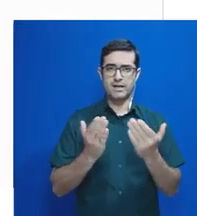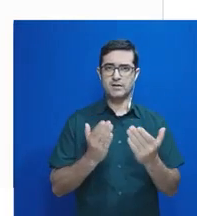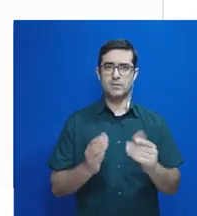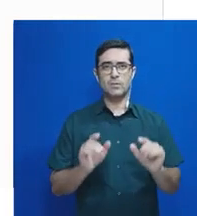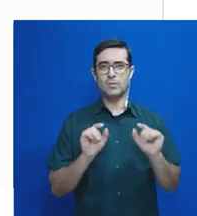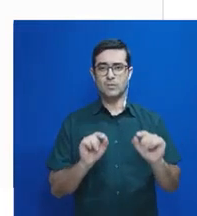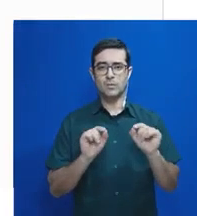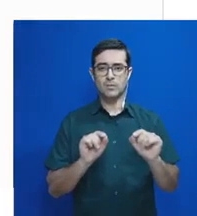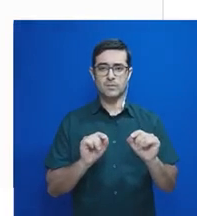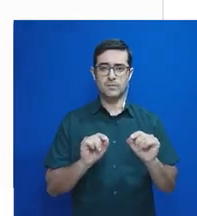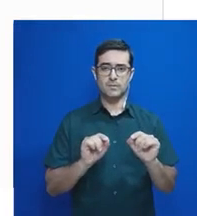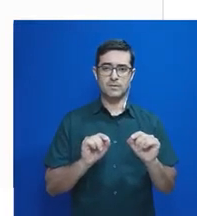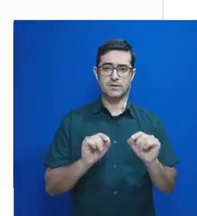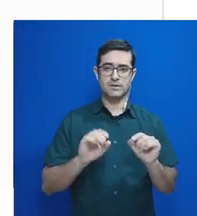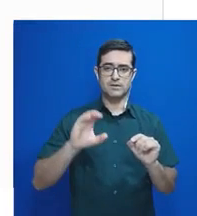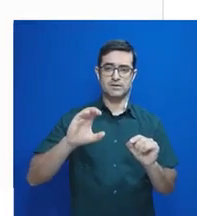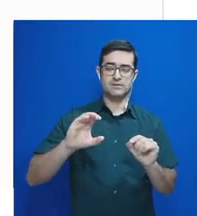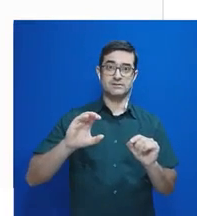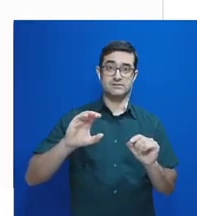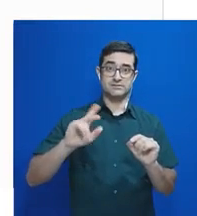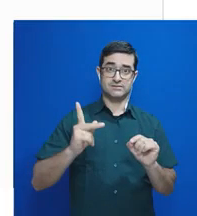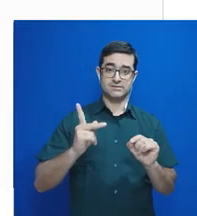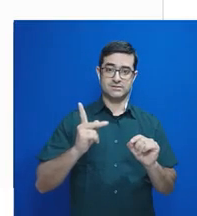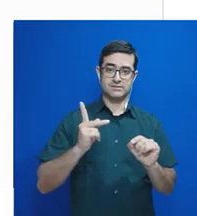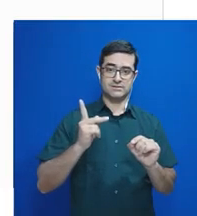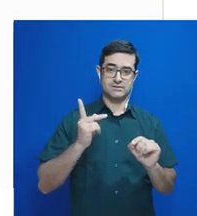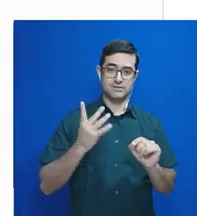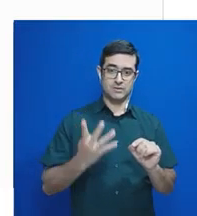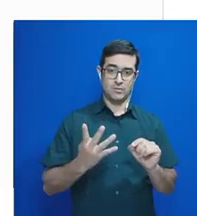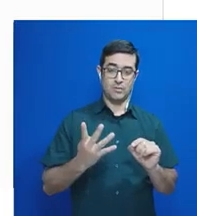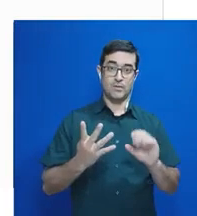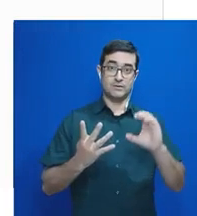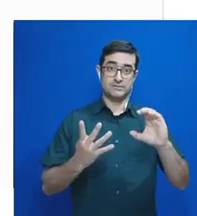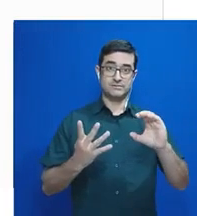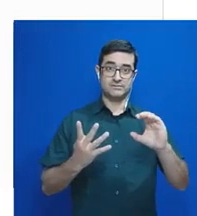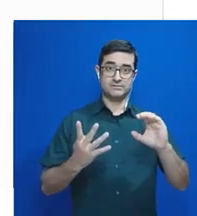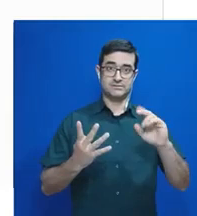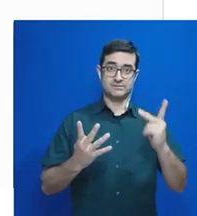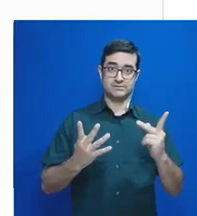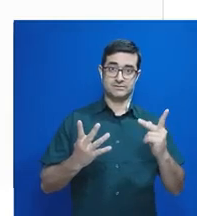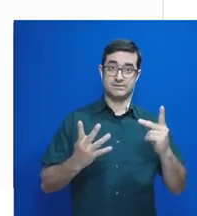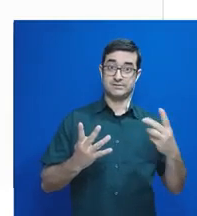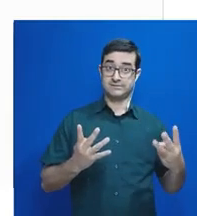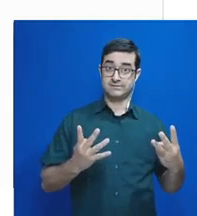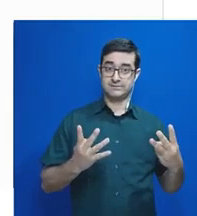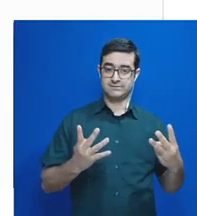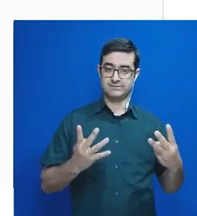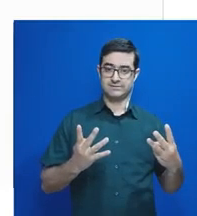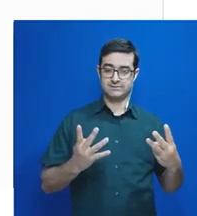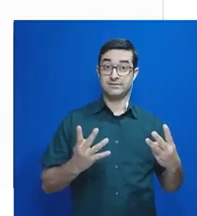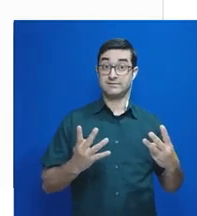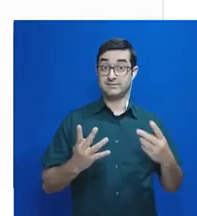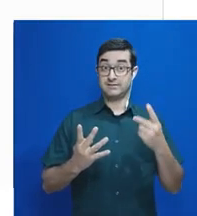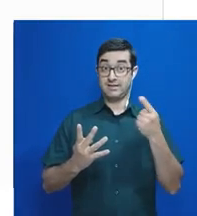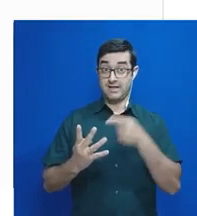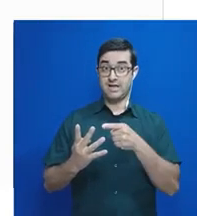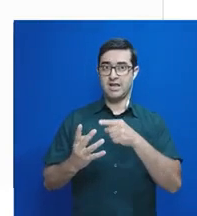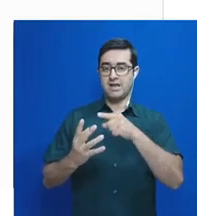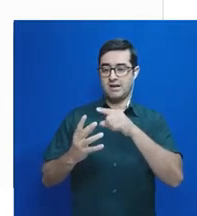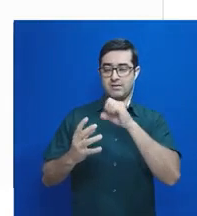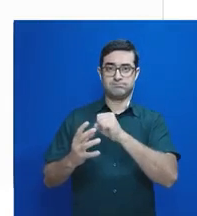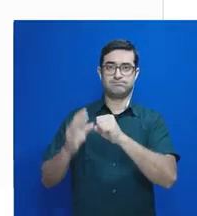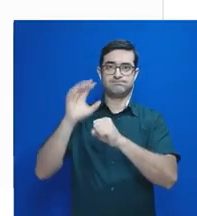o metano com clorometano. O metano, uma estrutura tetraédrica